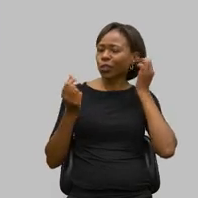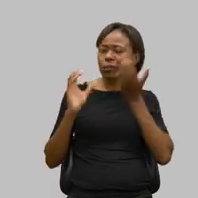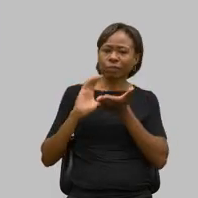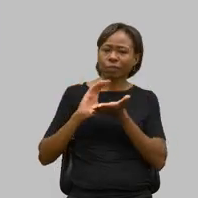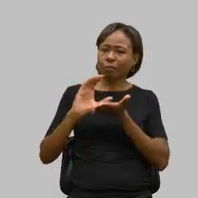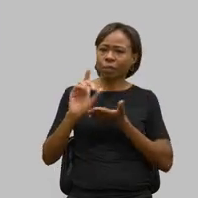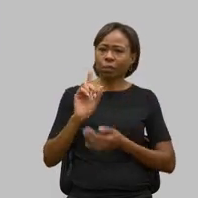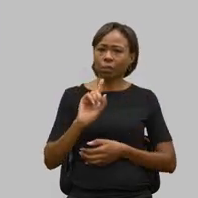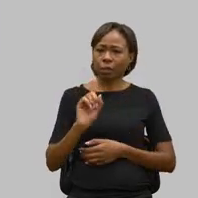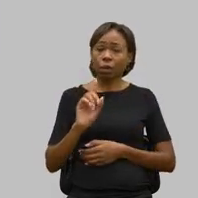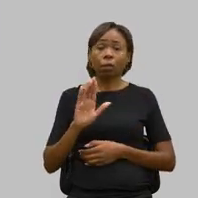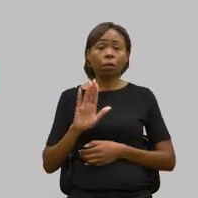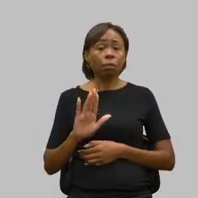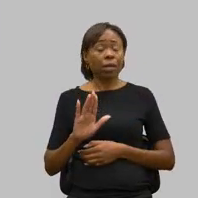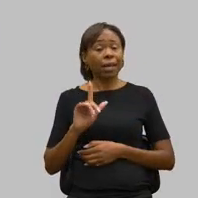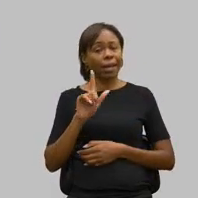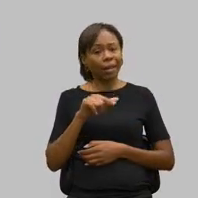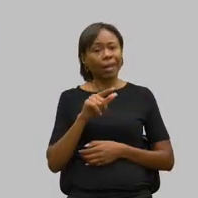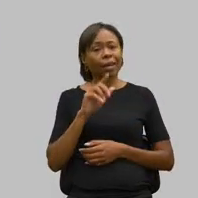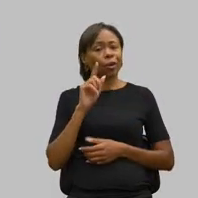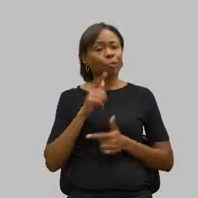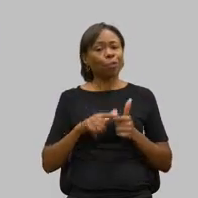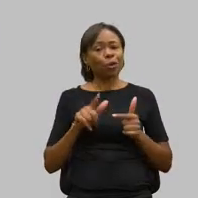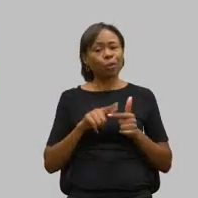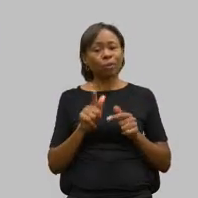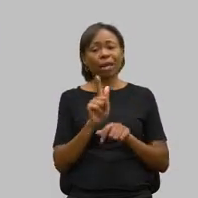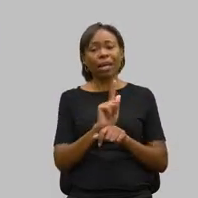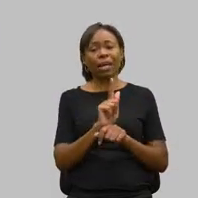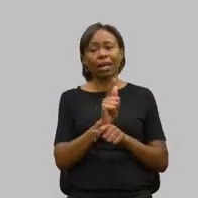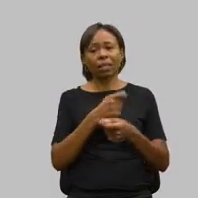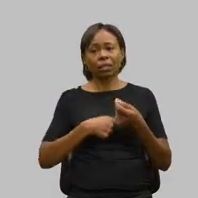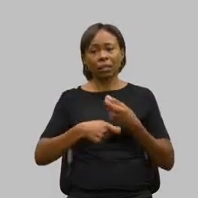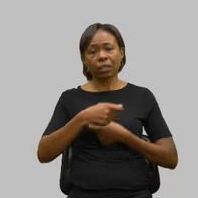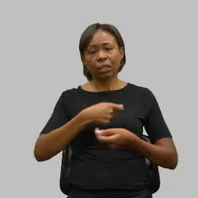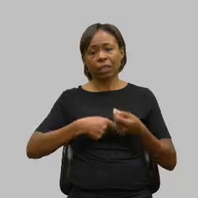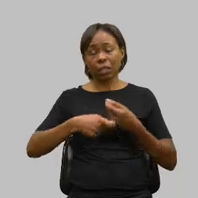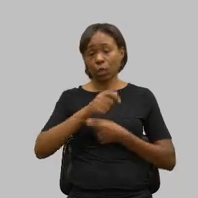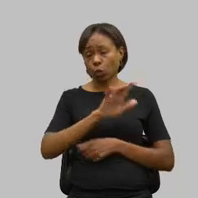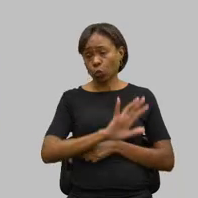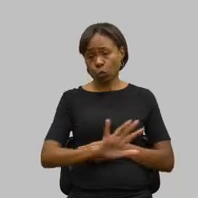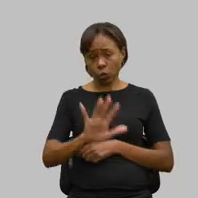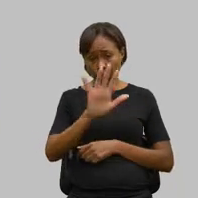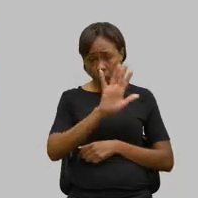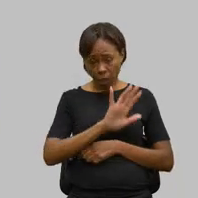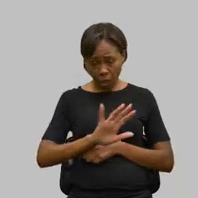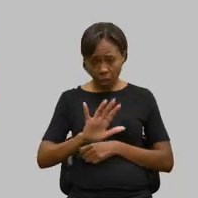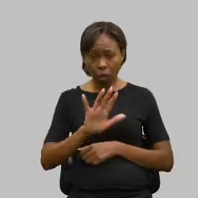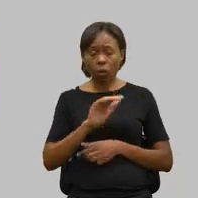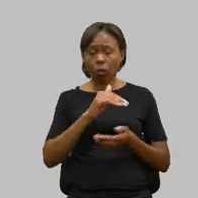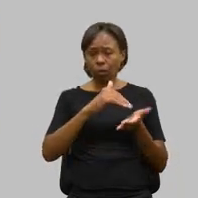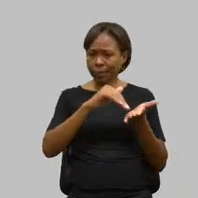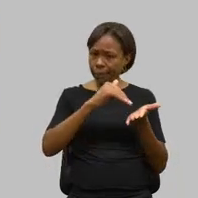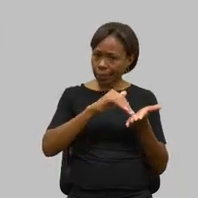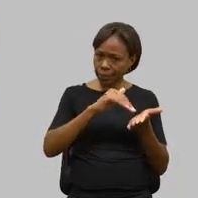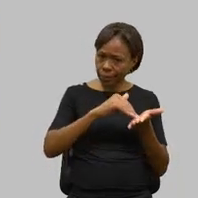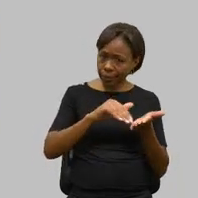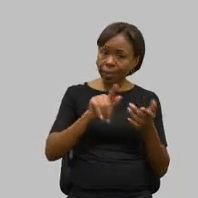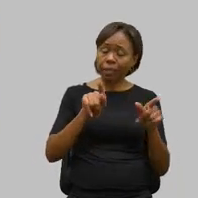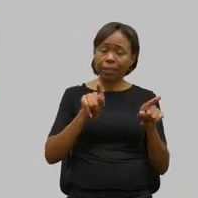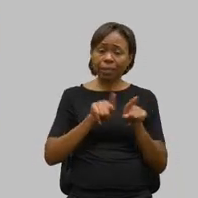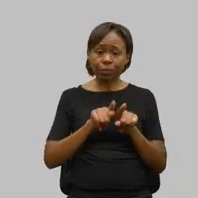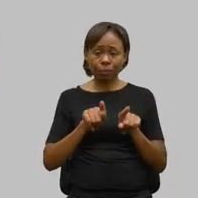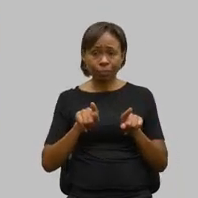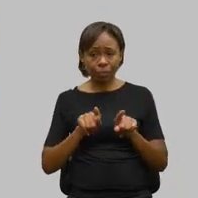e sim a gestão como um todo, não só da parte administrativa das secretarias, mas de